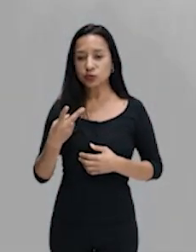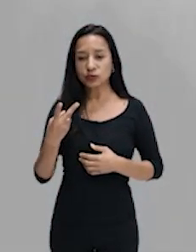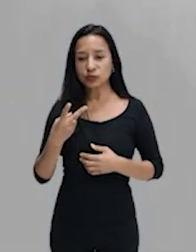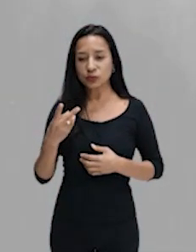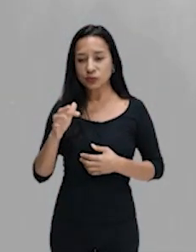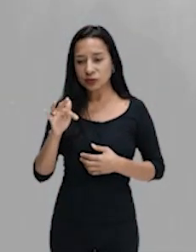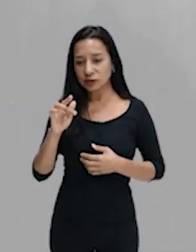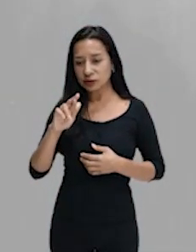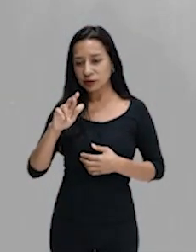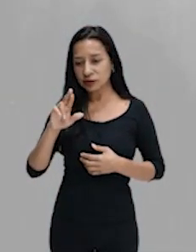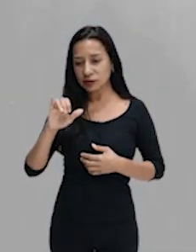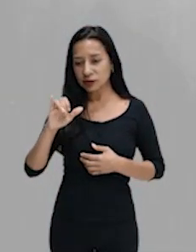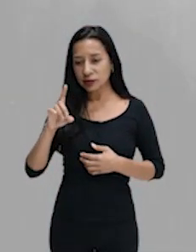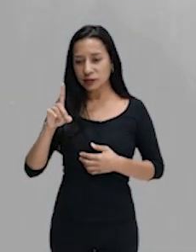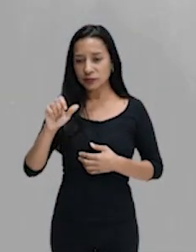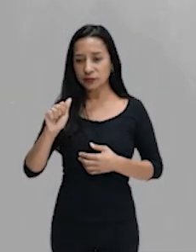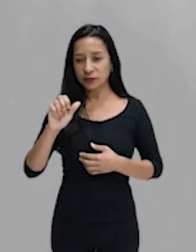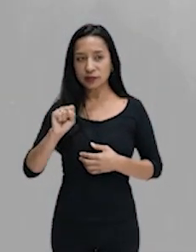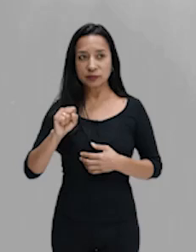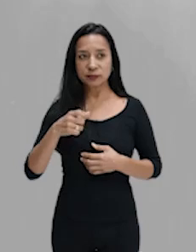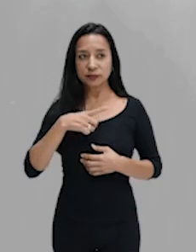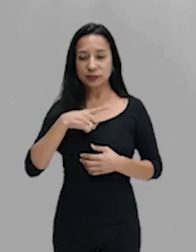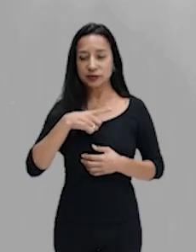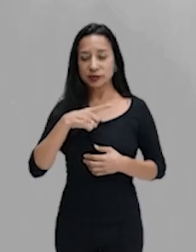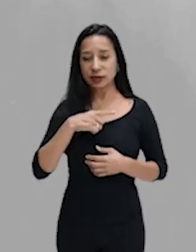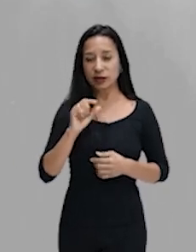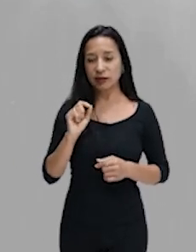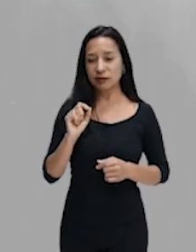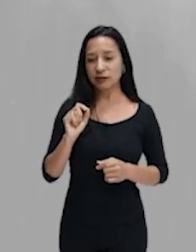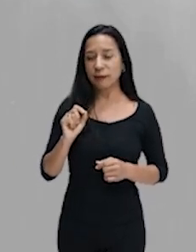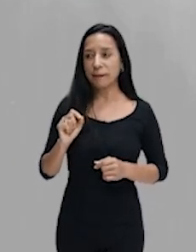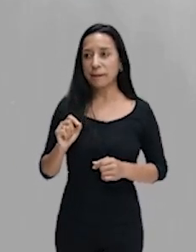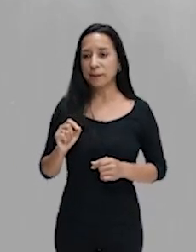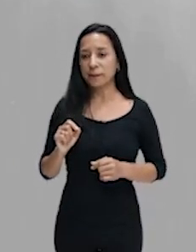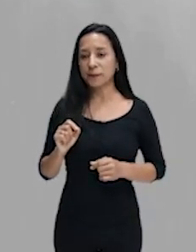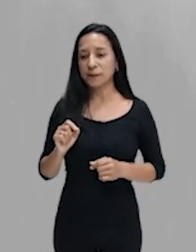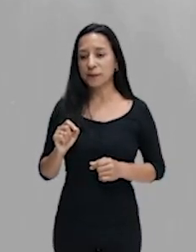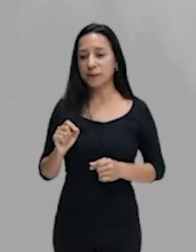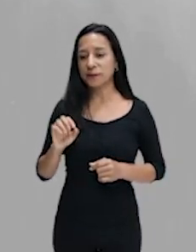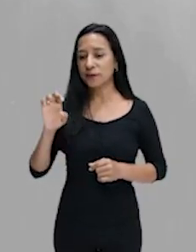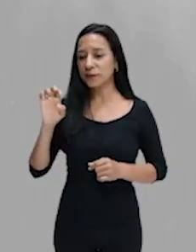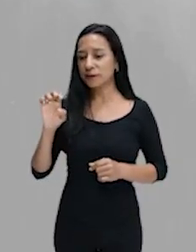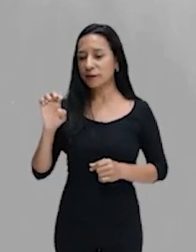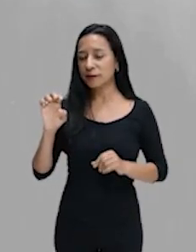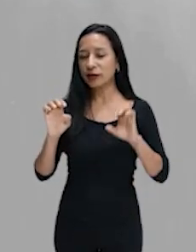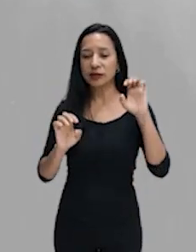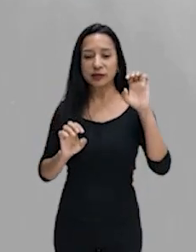mais... digamos, comportada em termos de indumentária,